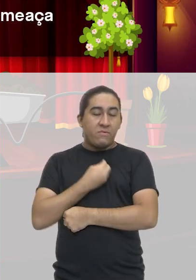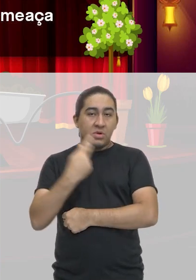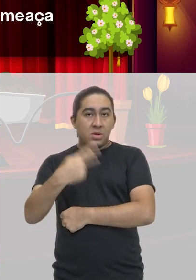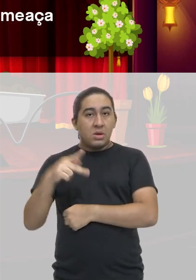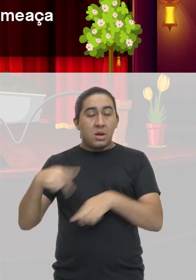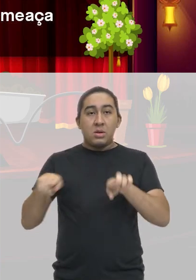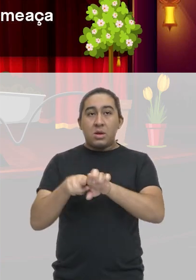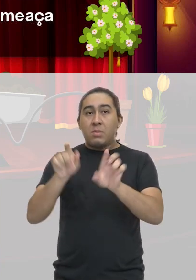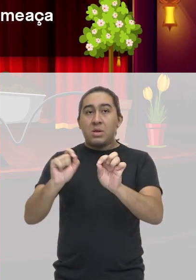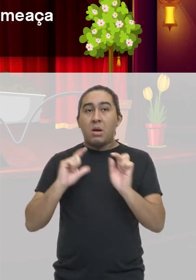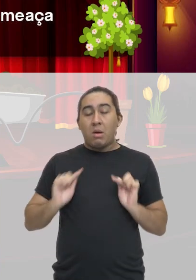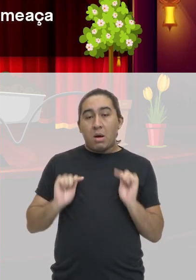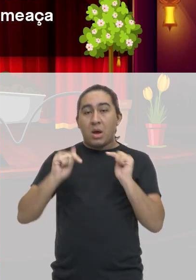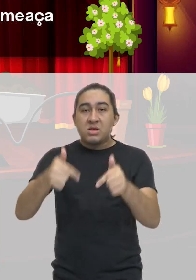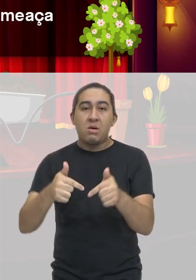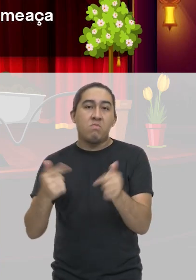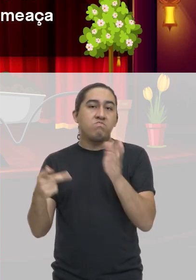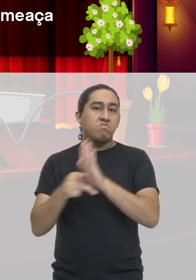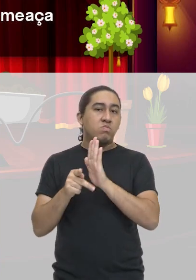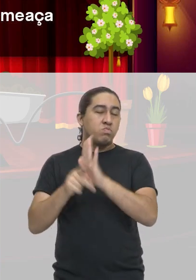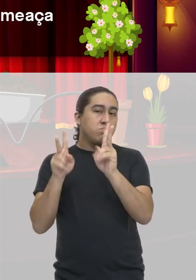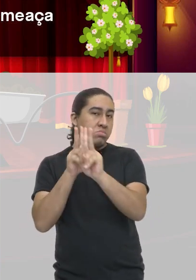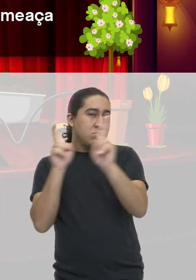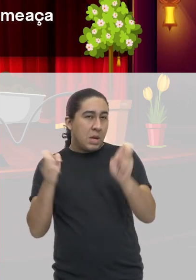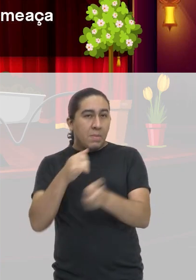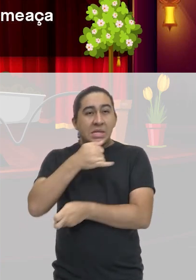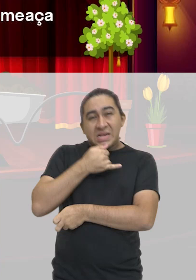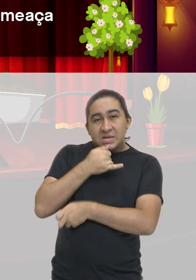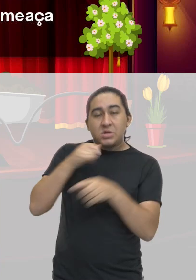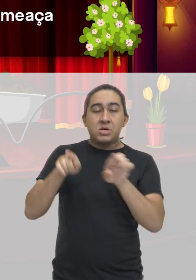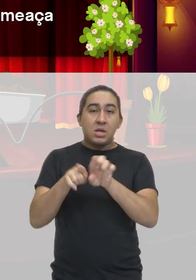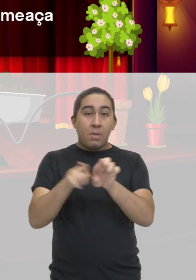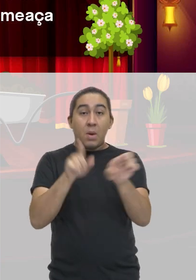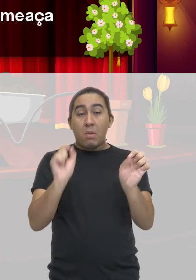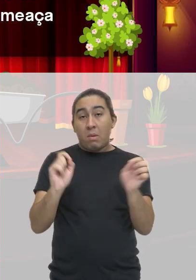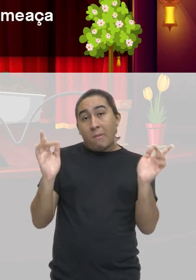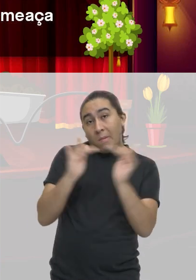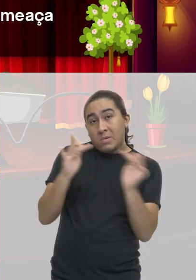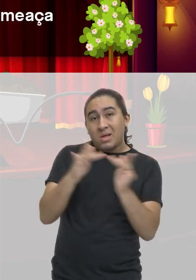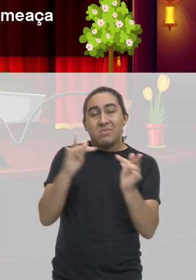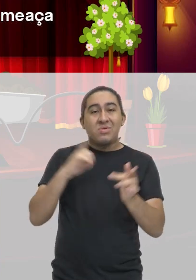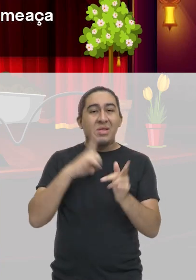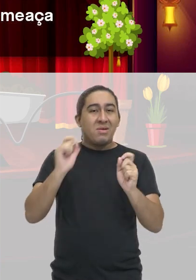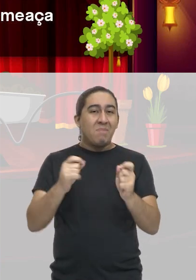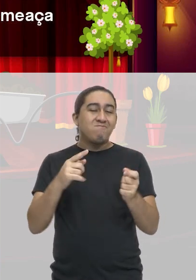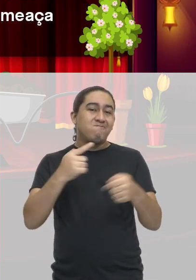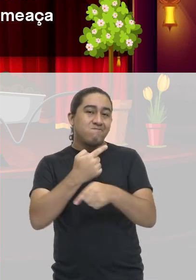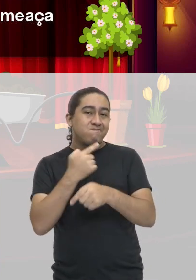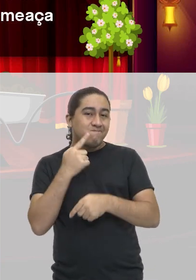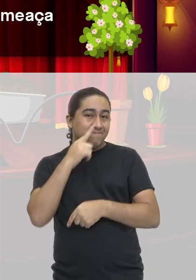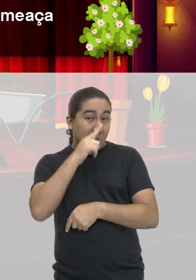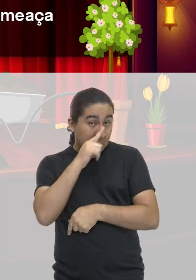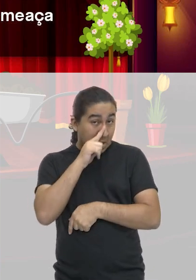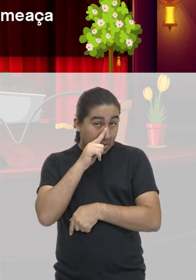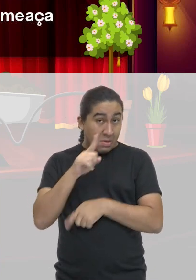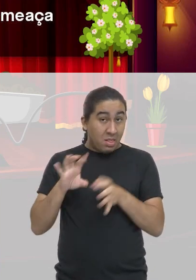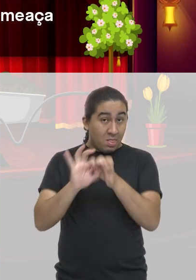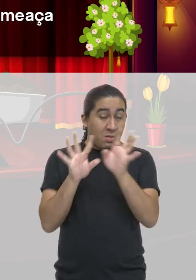também enfrenta o dilema da solidão e do relacionamento que ameaça a sua liberdade.